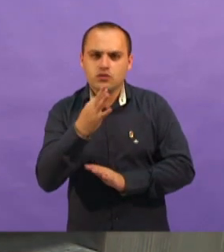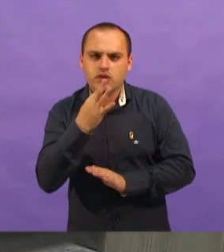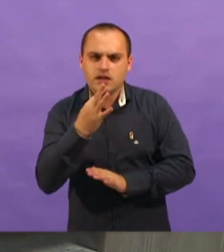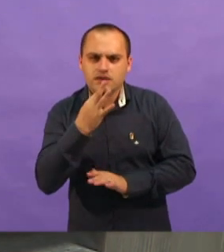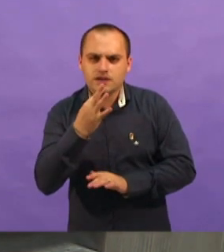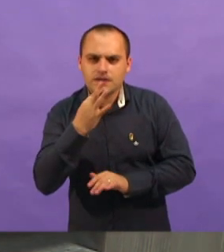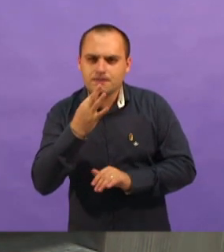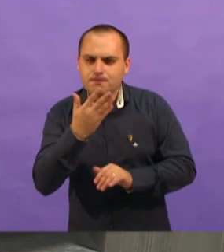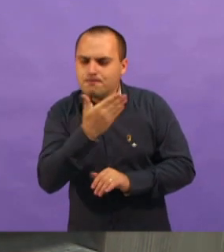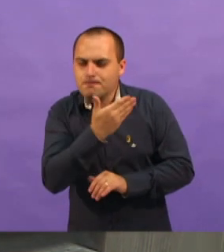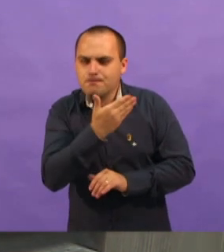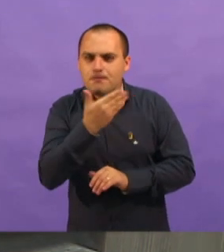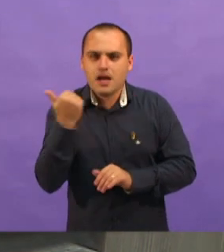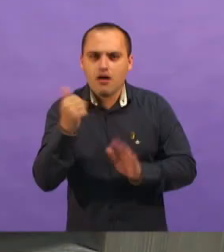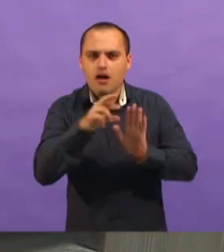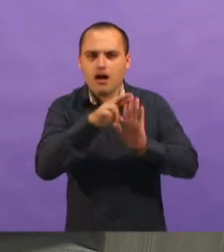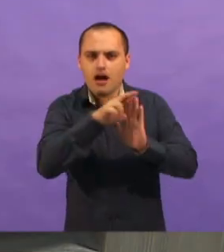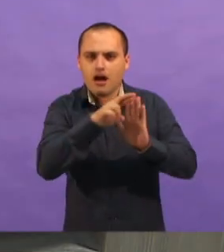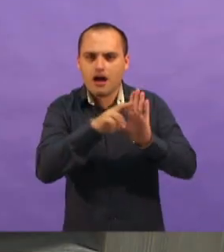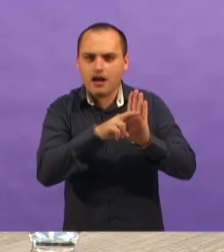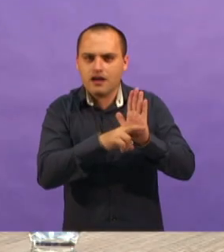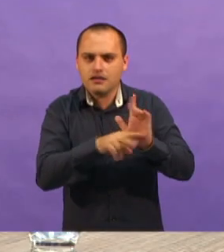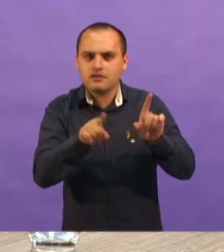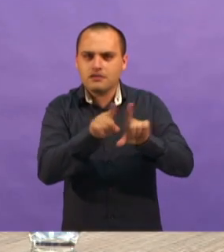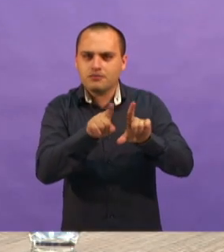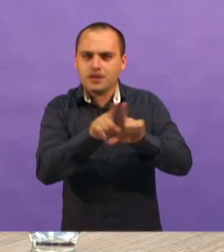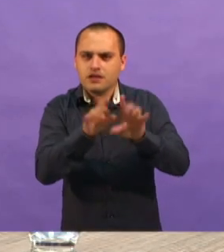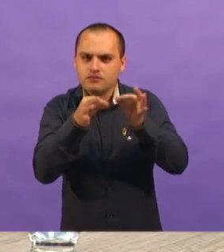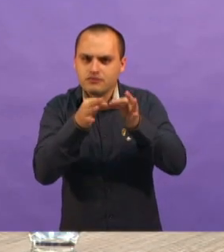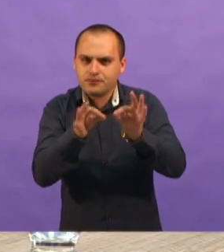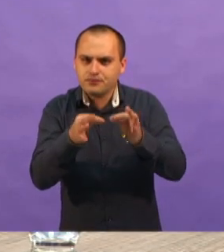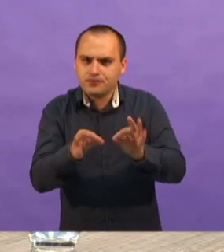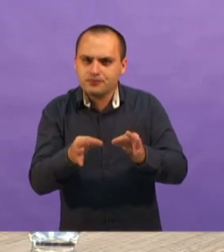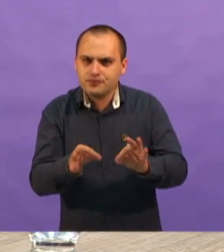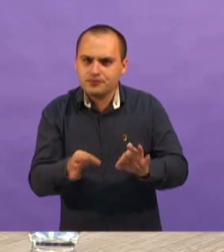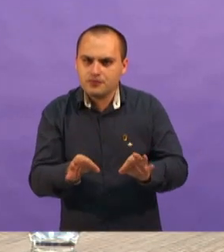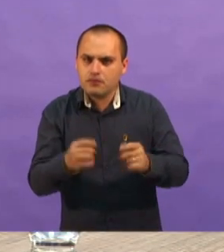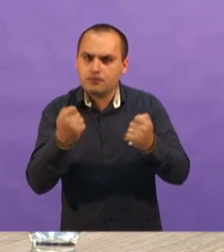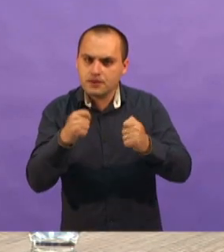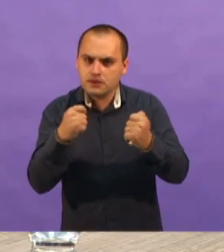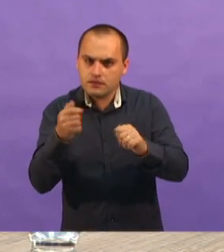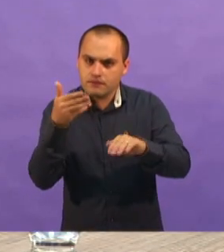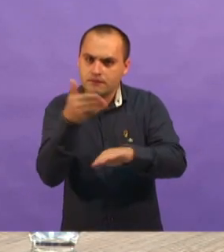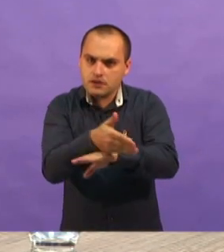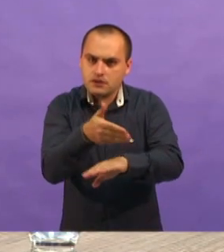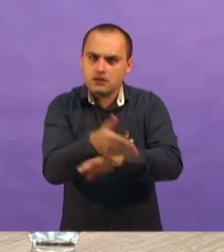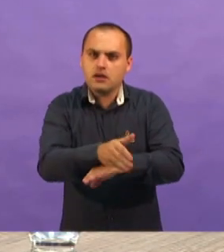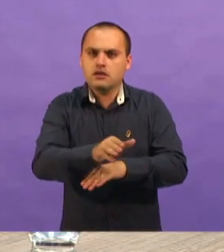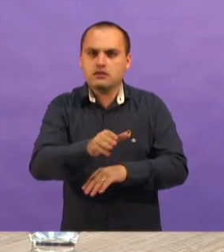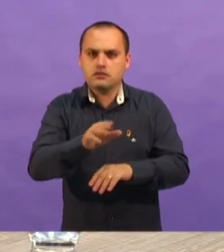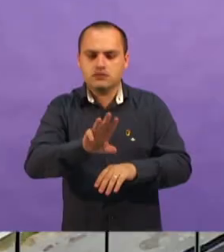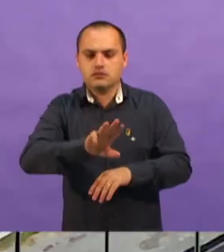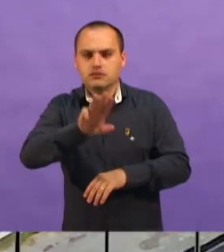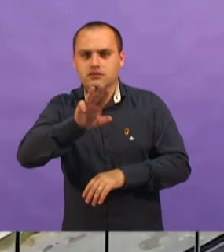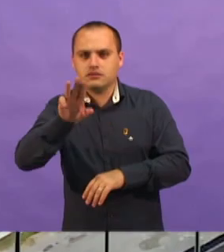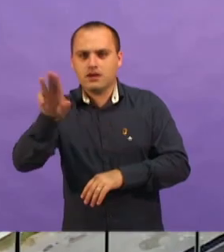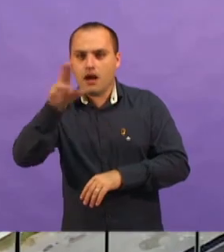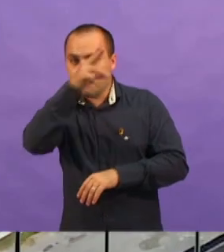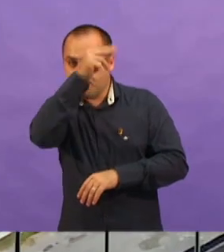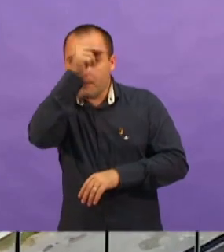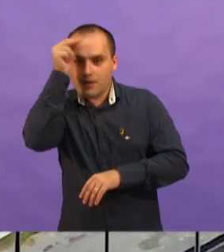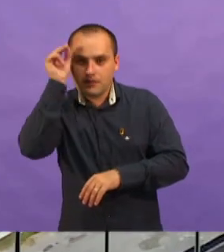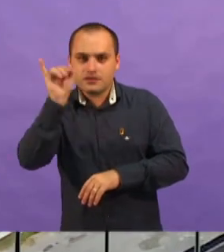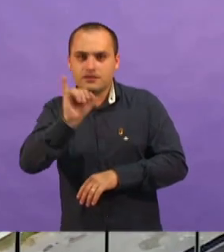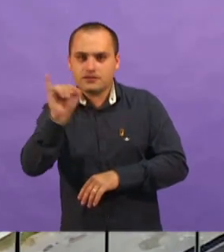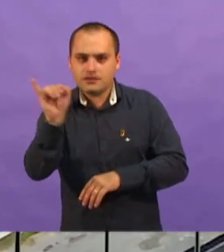regras, o edital e os critérios para a seleção do material, que se visite o site da Prefeitura de Itajaí. Isso, lá vai ter